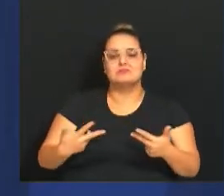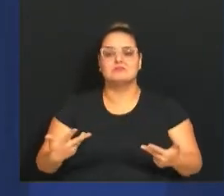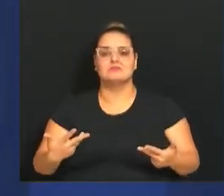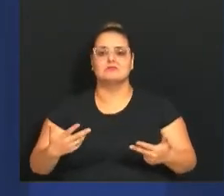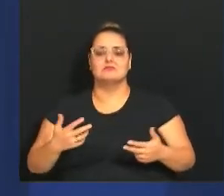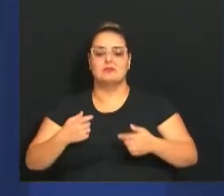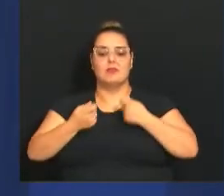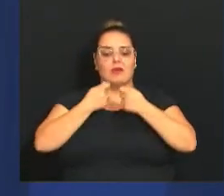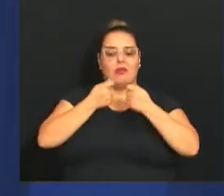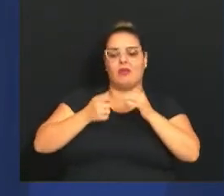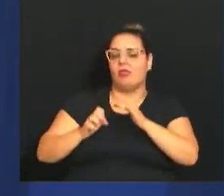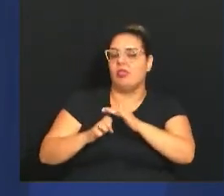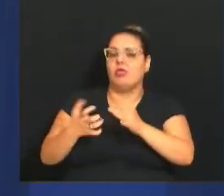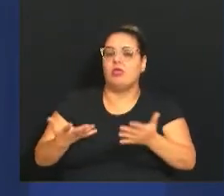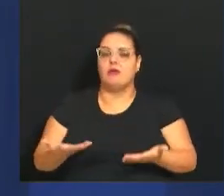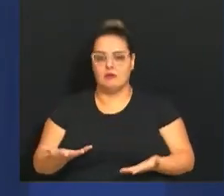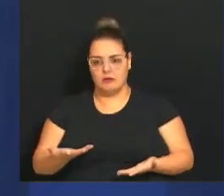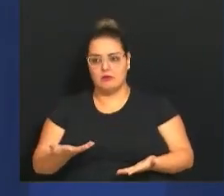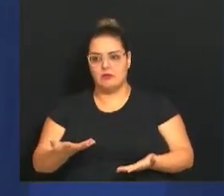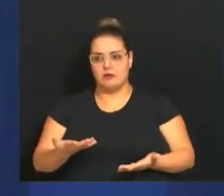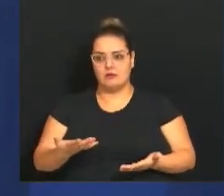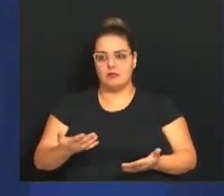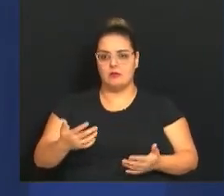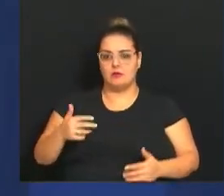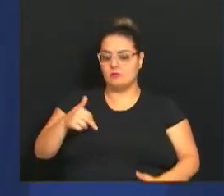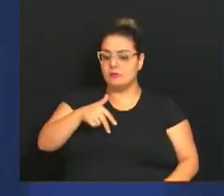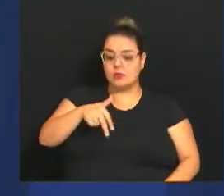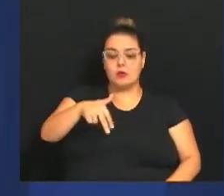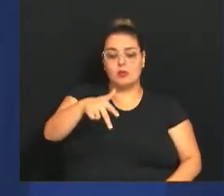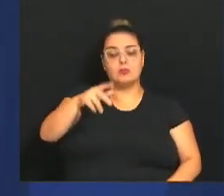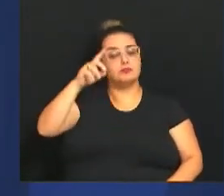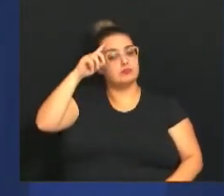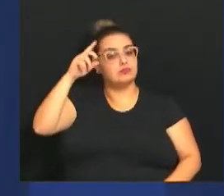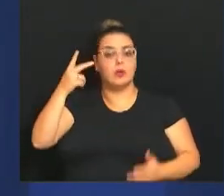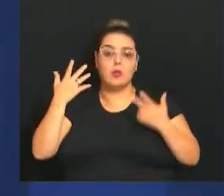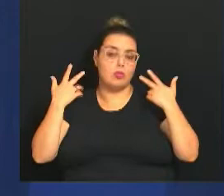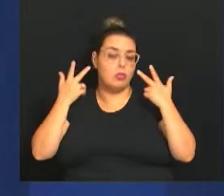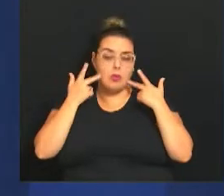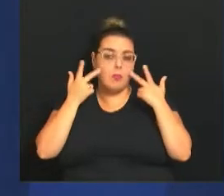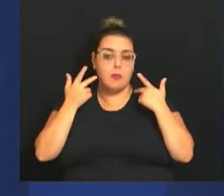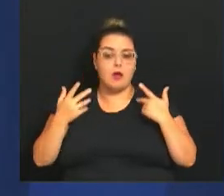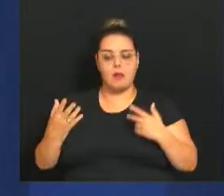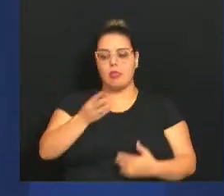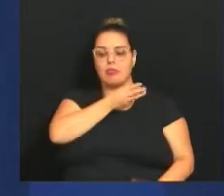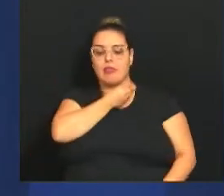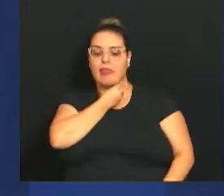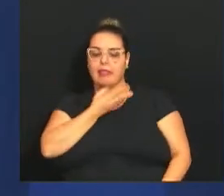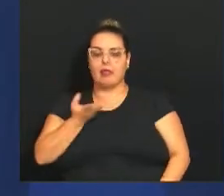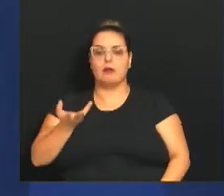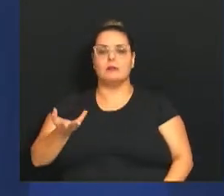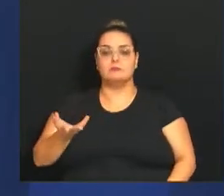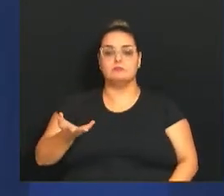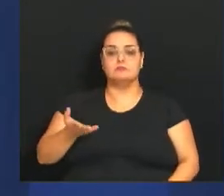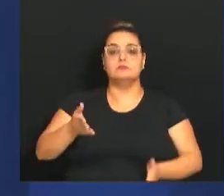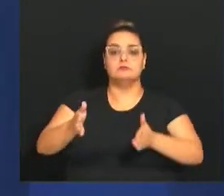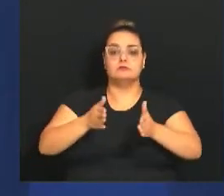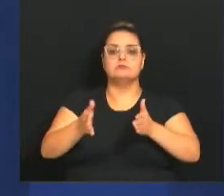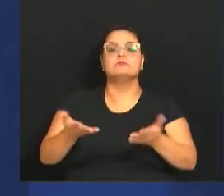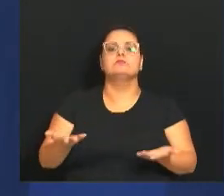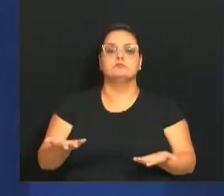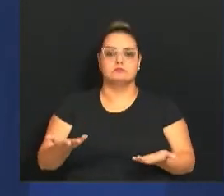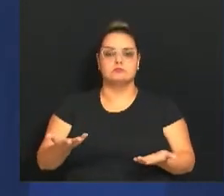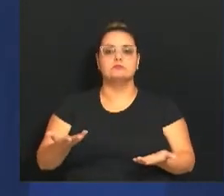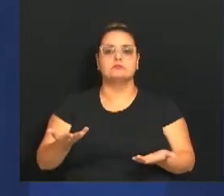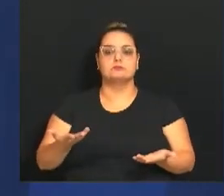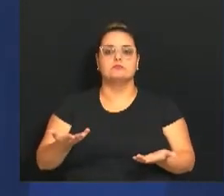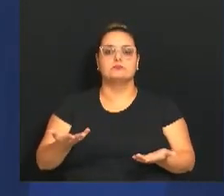emprego, ou então até mesmo tá andando um dia na rua. Então essa campanha, né, é para justamente a gente conseguir